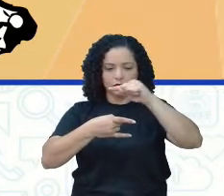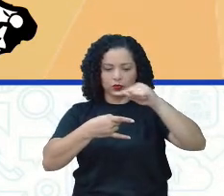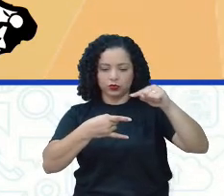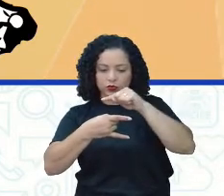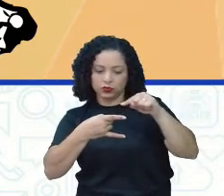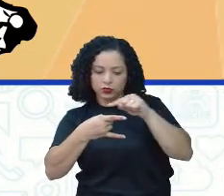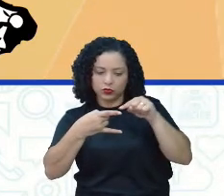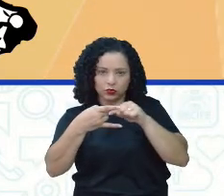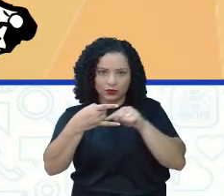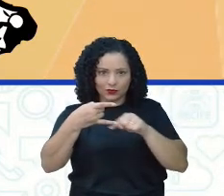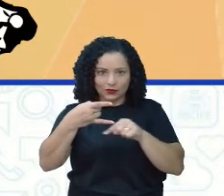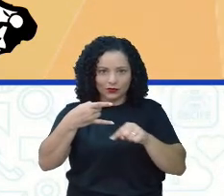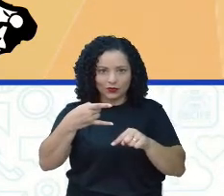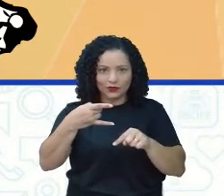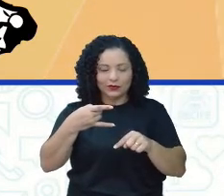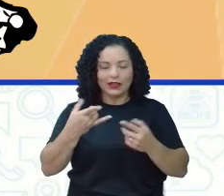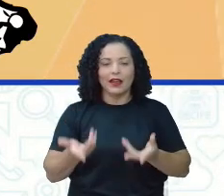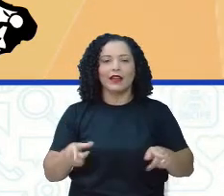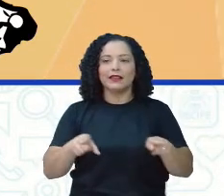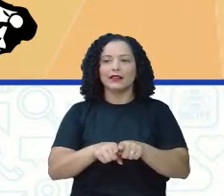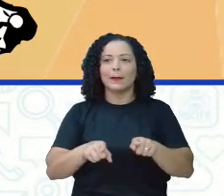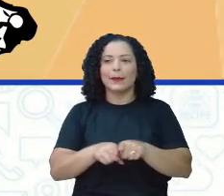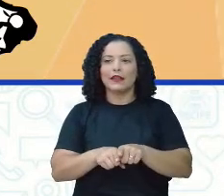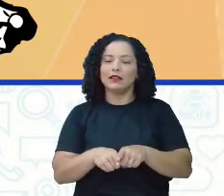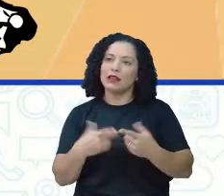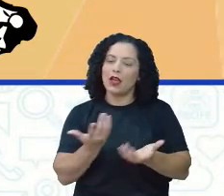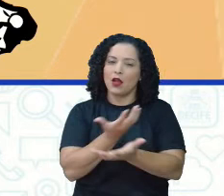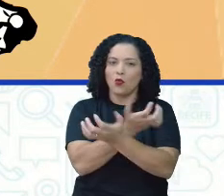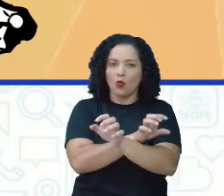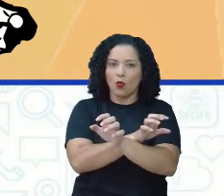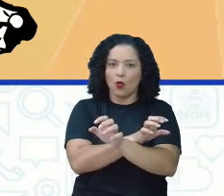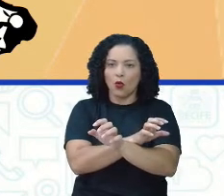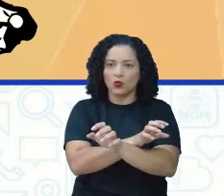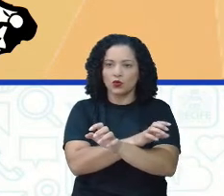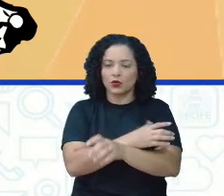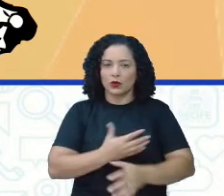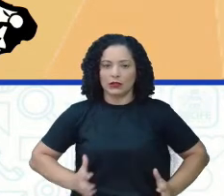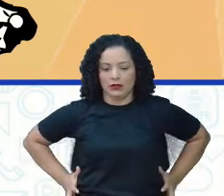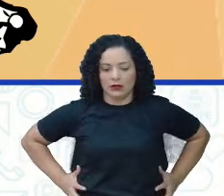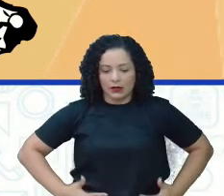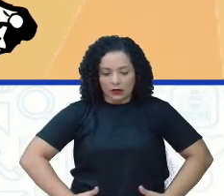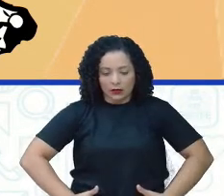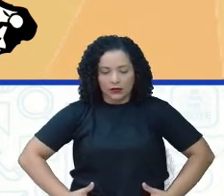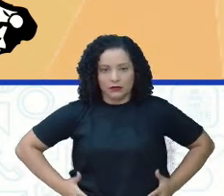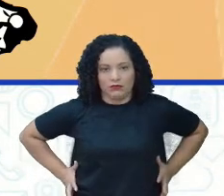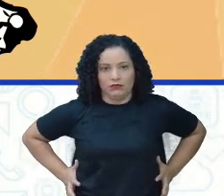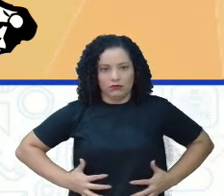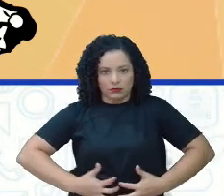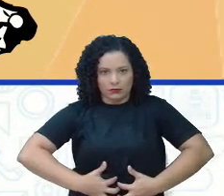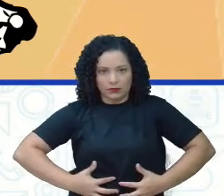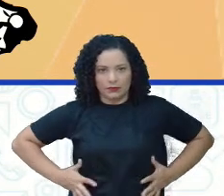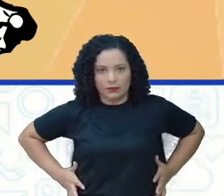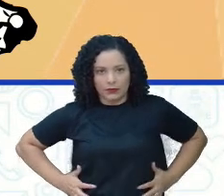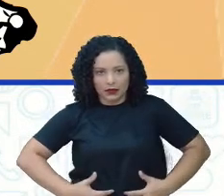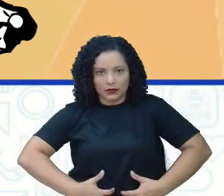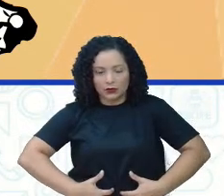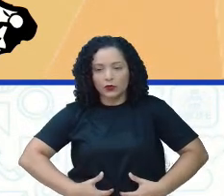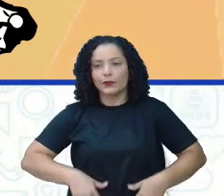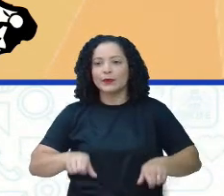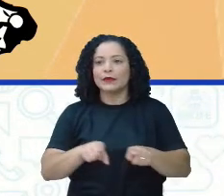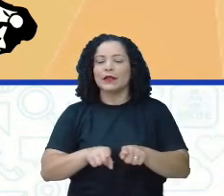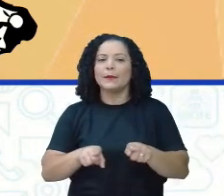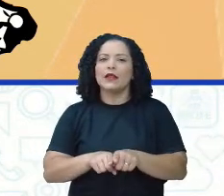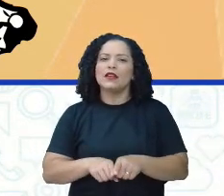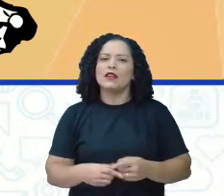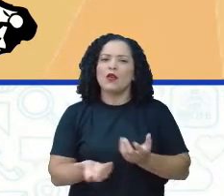ossos planos, e o exemplo que está dando aí é um osso da bacia, a gente vai ver depois a questão dos nomes, e osso